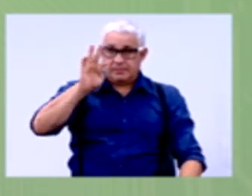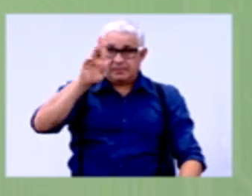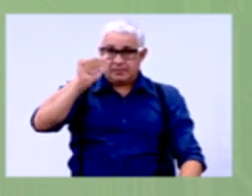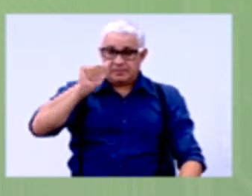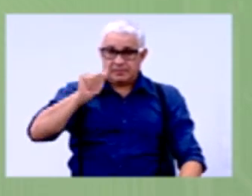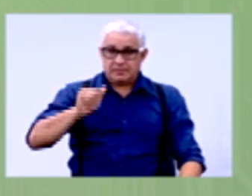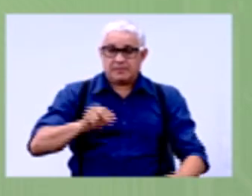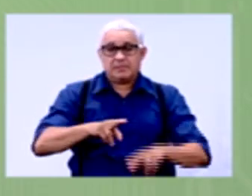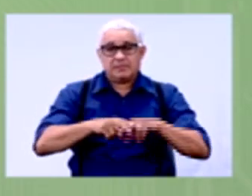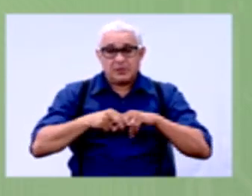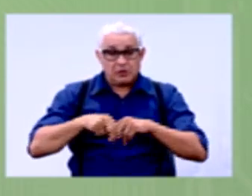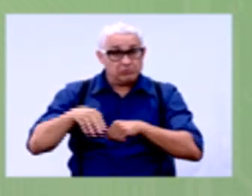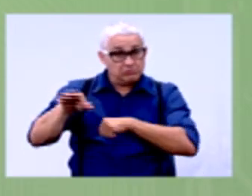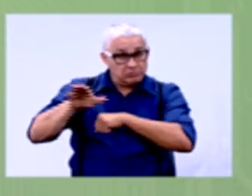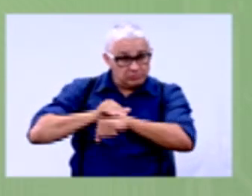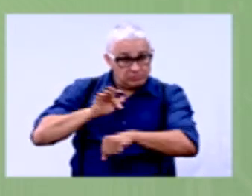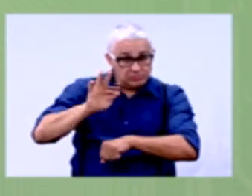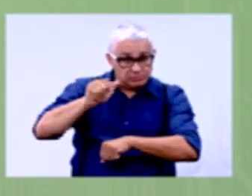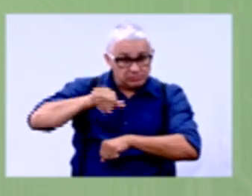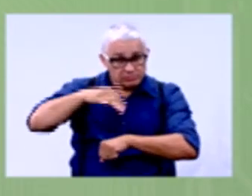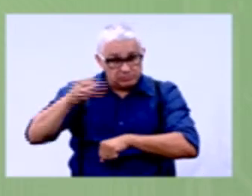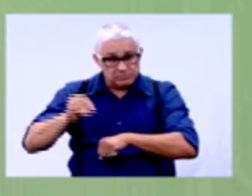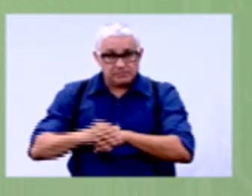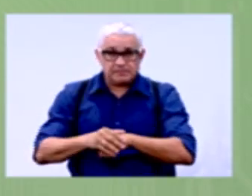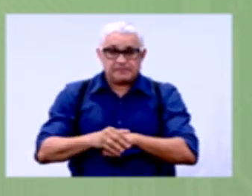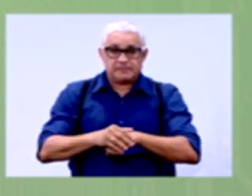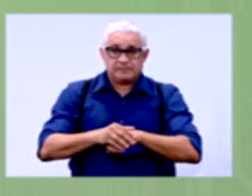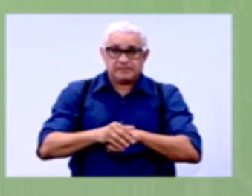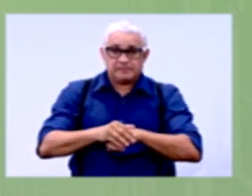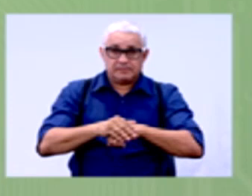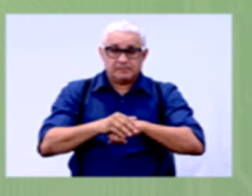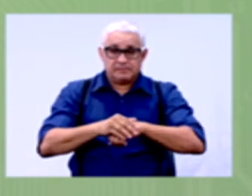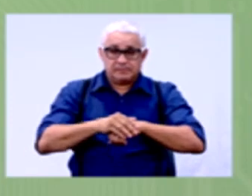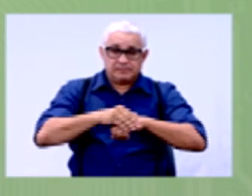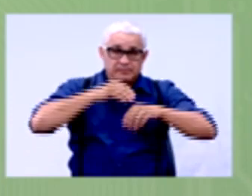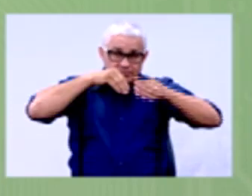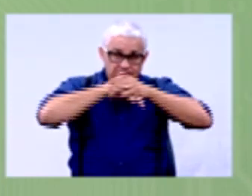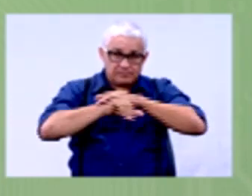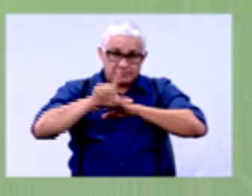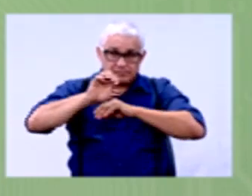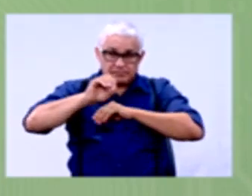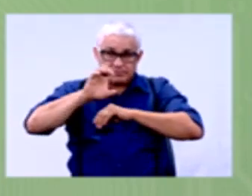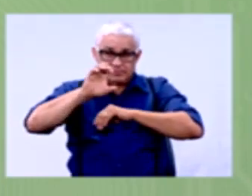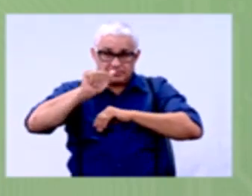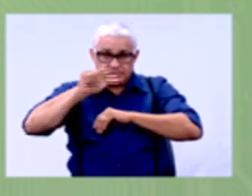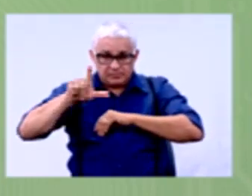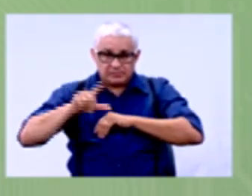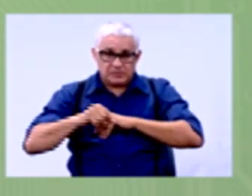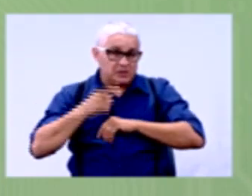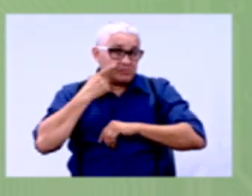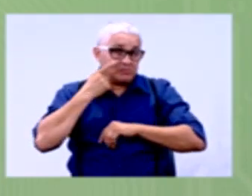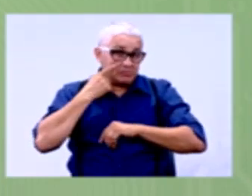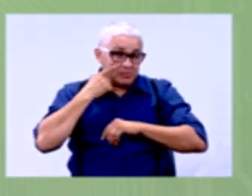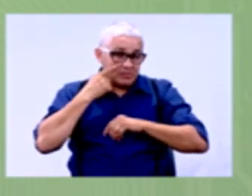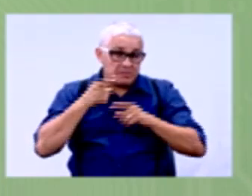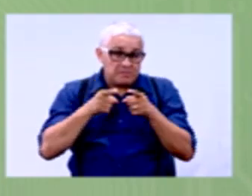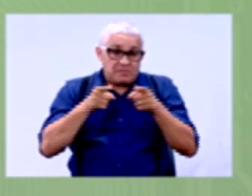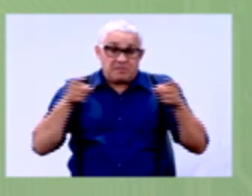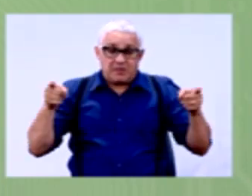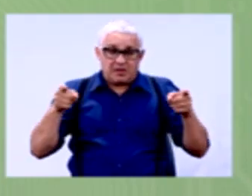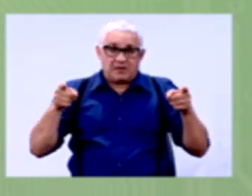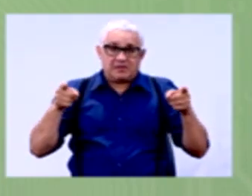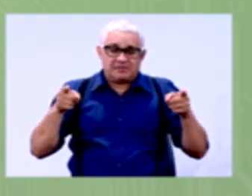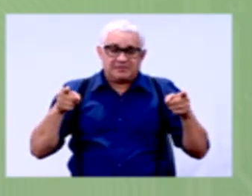por meio, chamando a função de armazenamento local, para a gente verificar qual foi o tamanho do registro que a gente